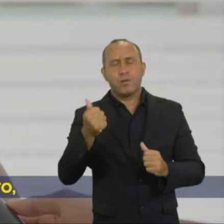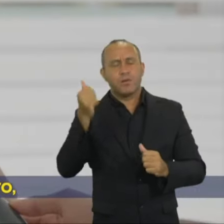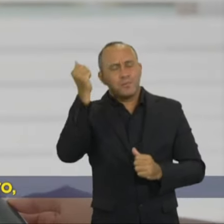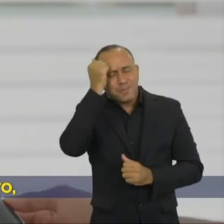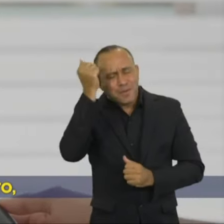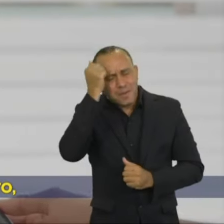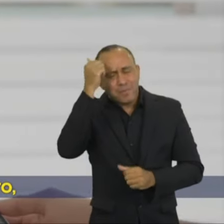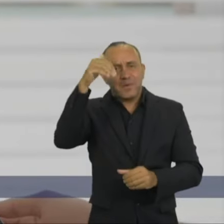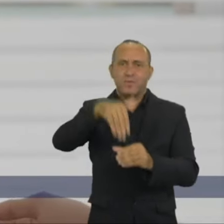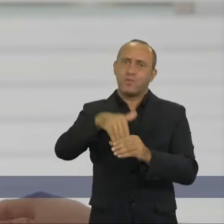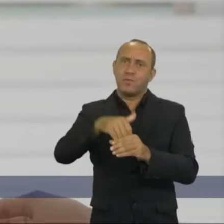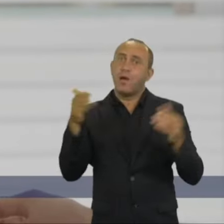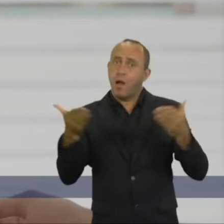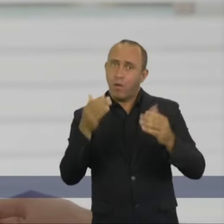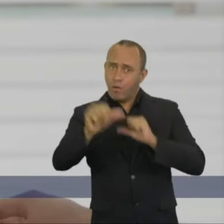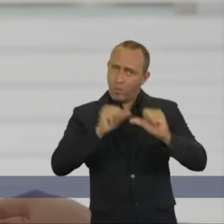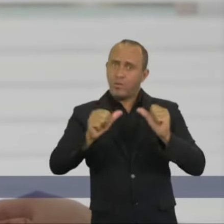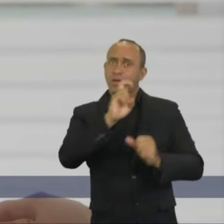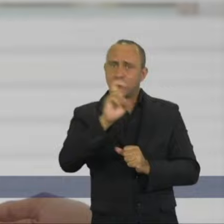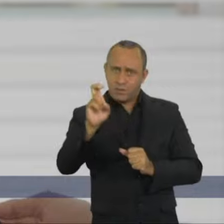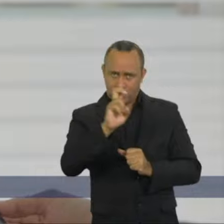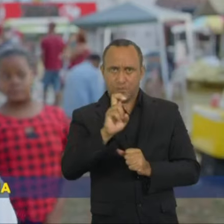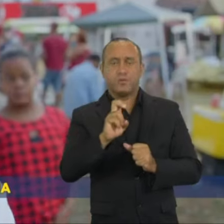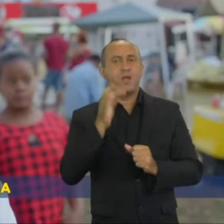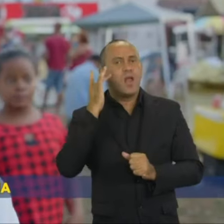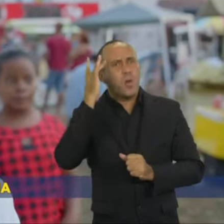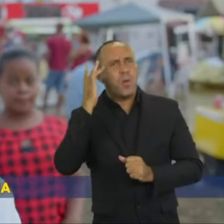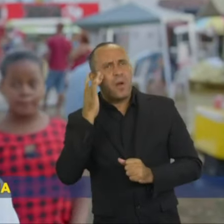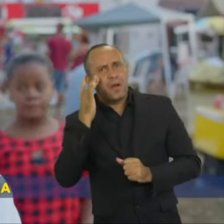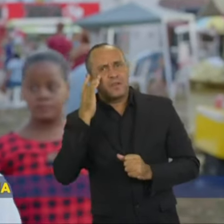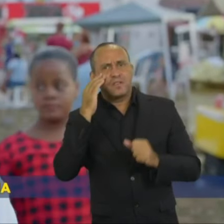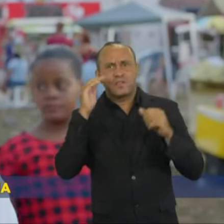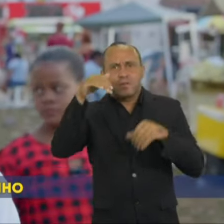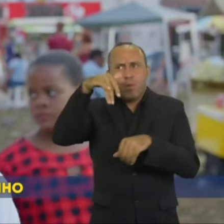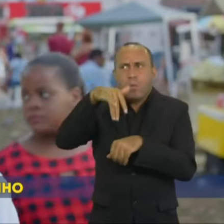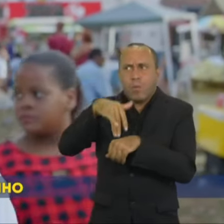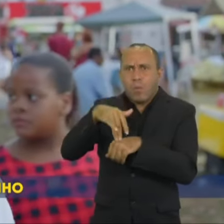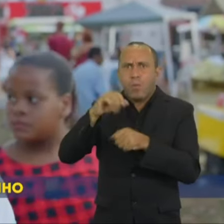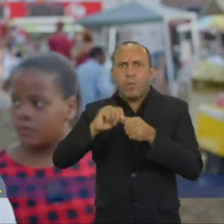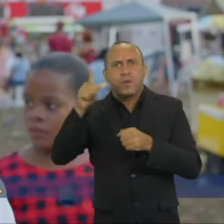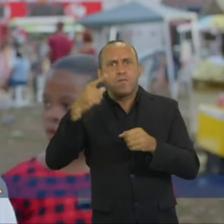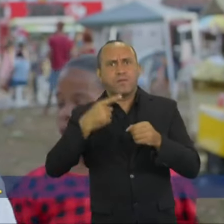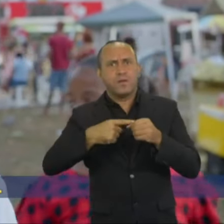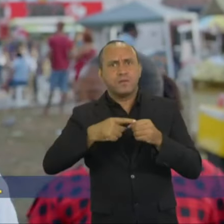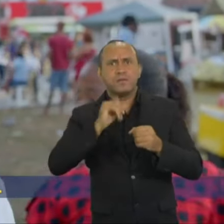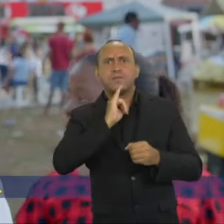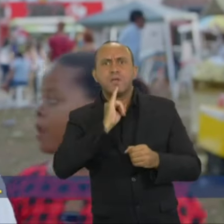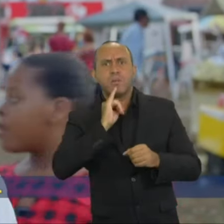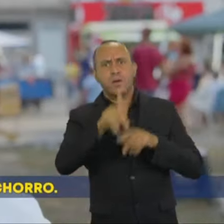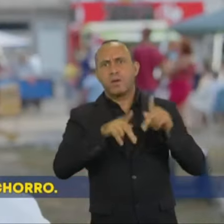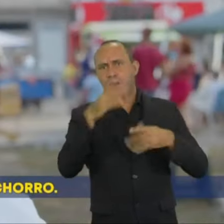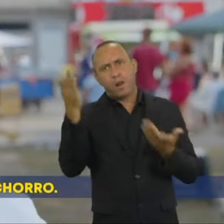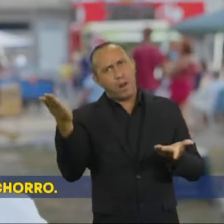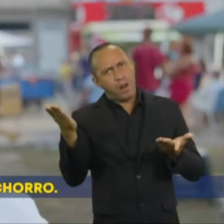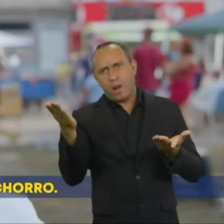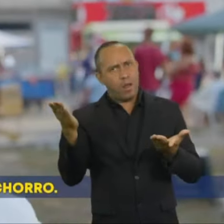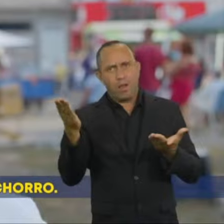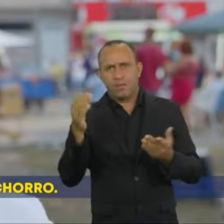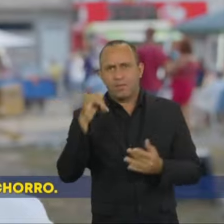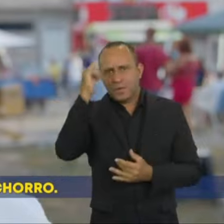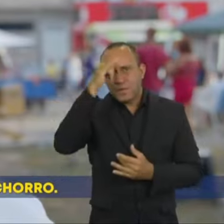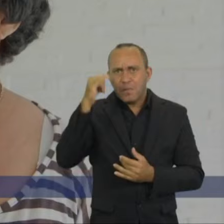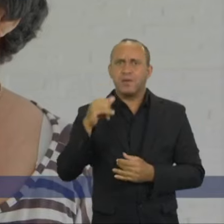Eu me arrependi do meu voto, agora é Fábio Mitidieri. Eu achei uma pura covardia o que o Valmir Francisco fez com os eleitores deles. Ele fez o pessoal